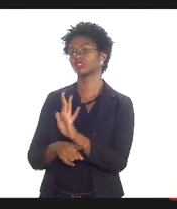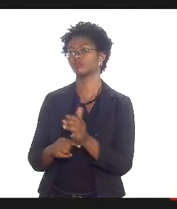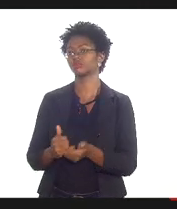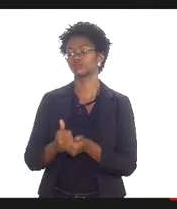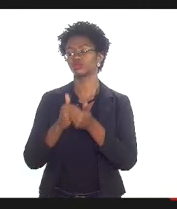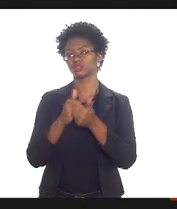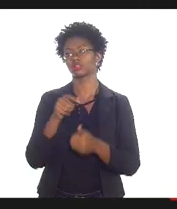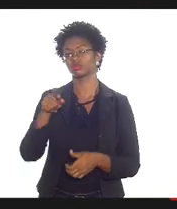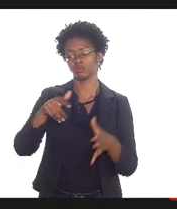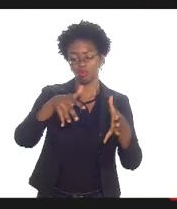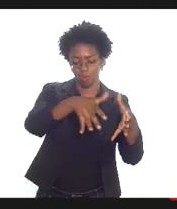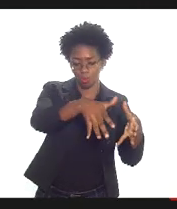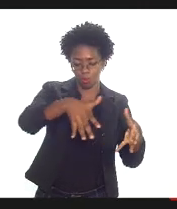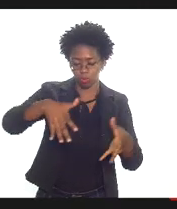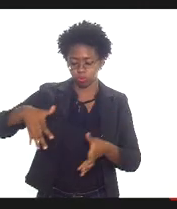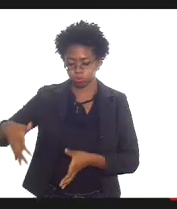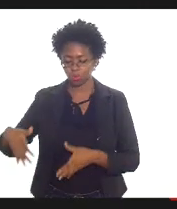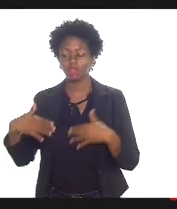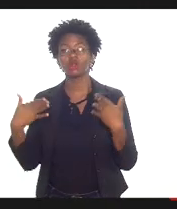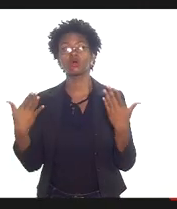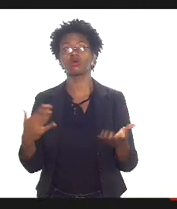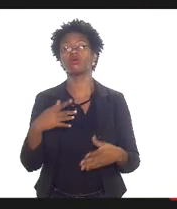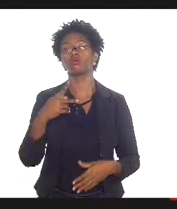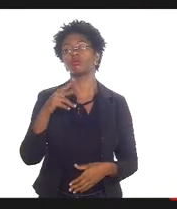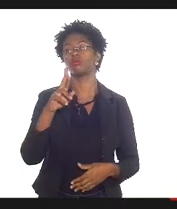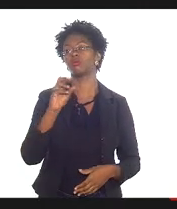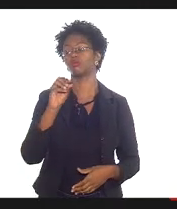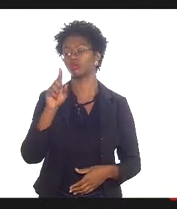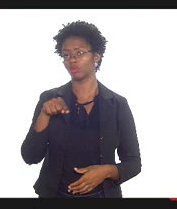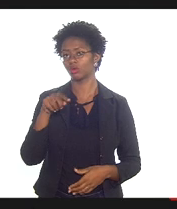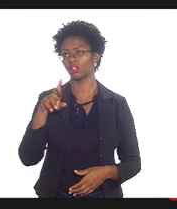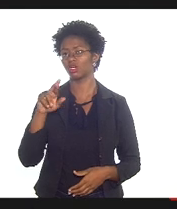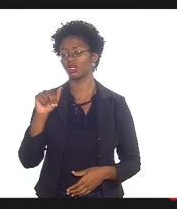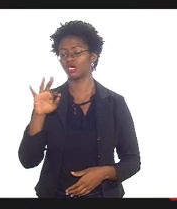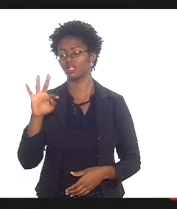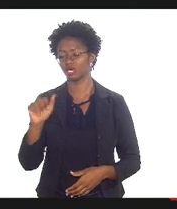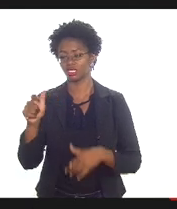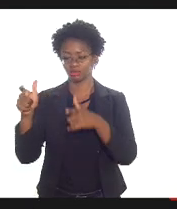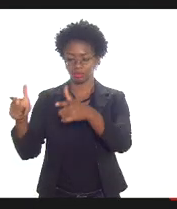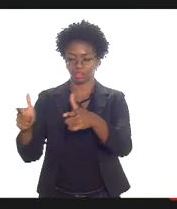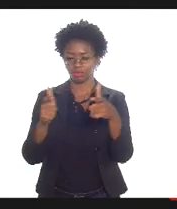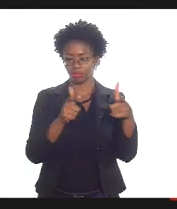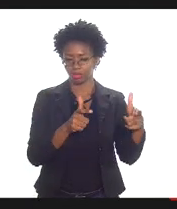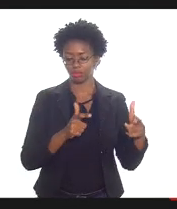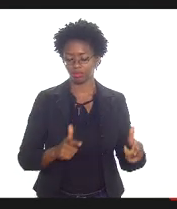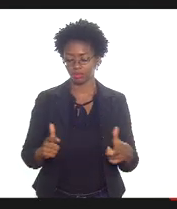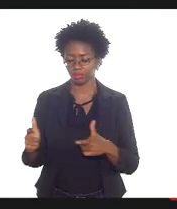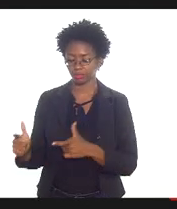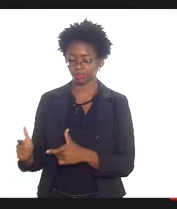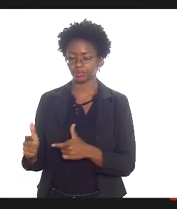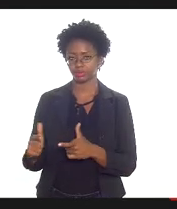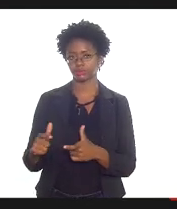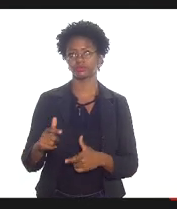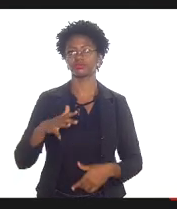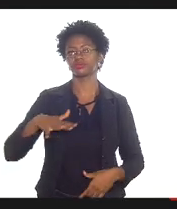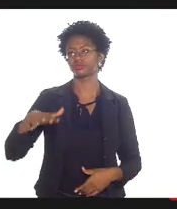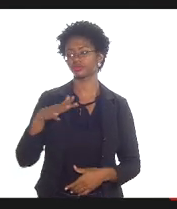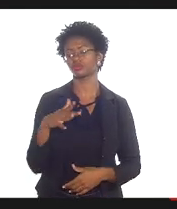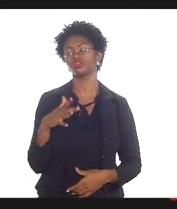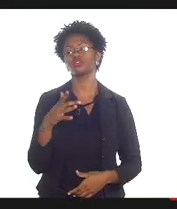duto e qual a prorrata dos campos de cessão anaerosa que vão ser